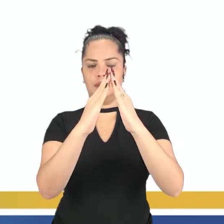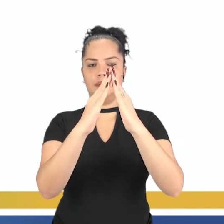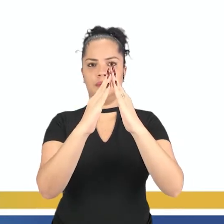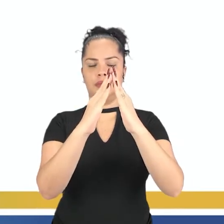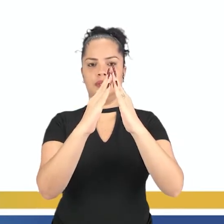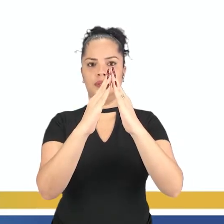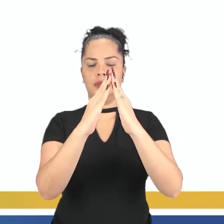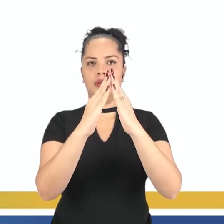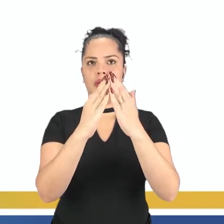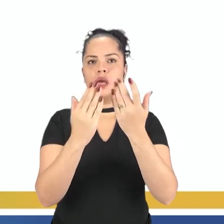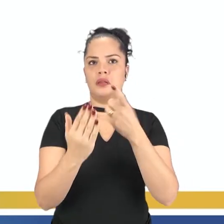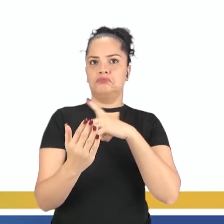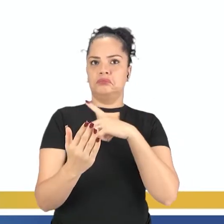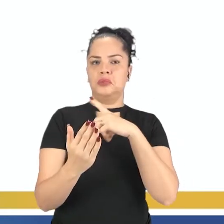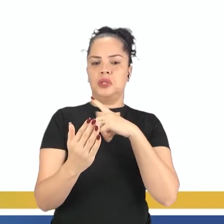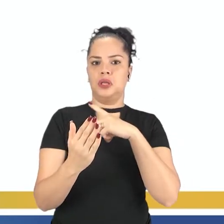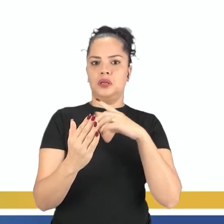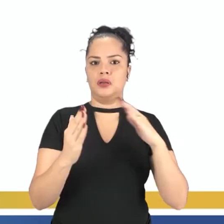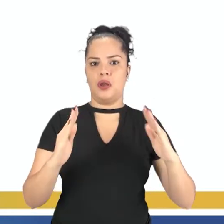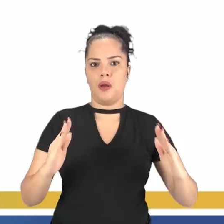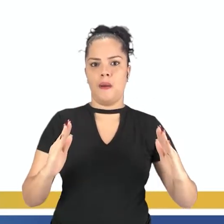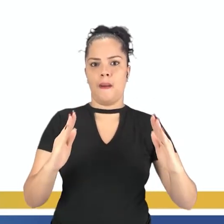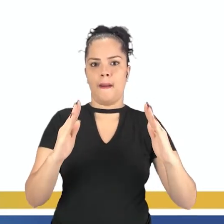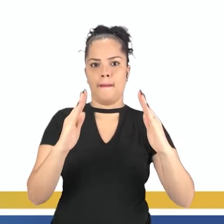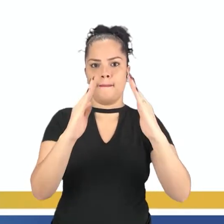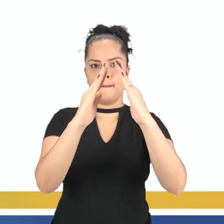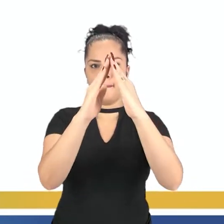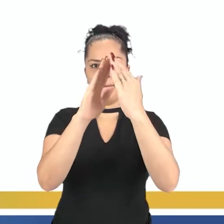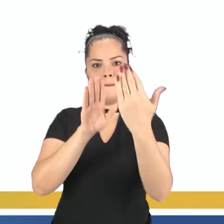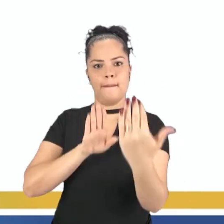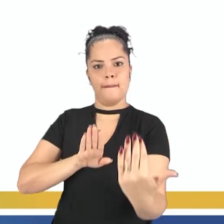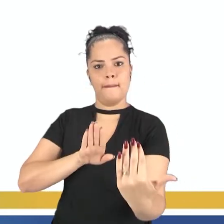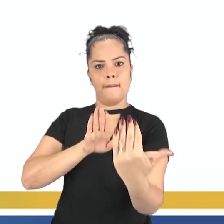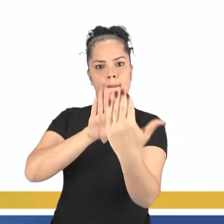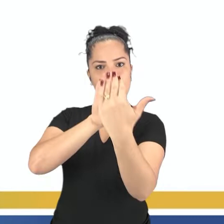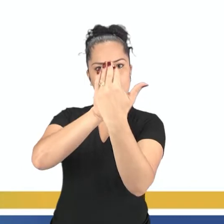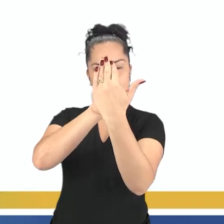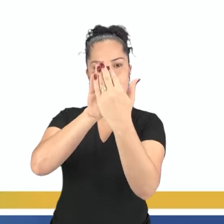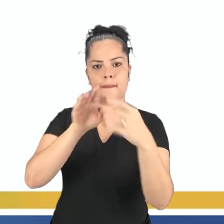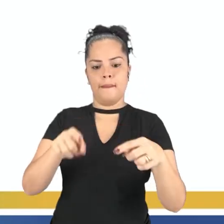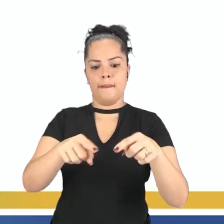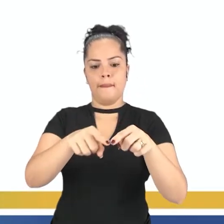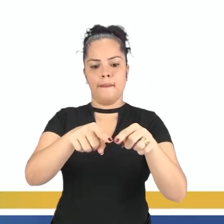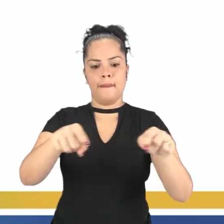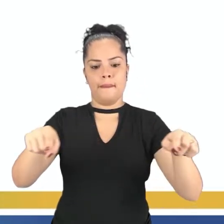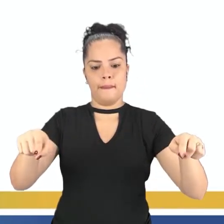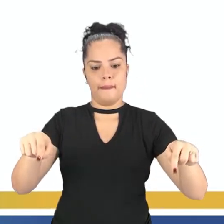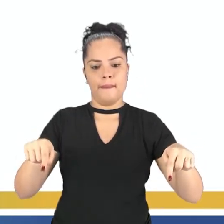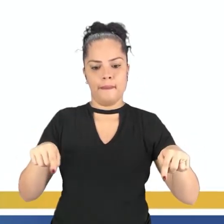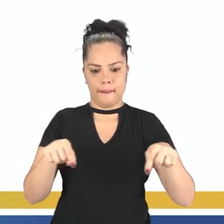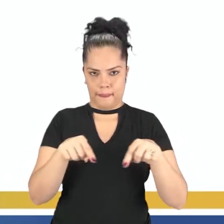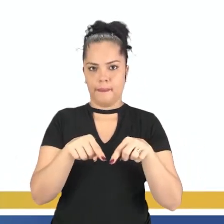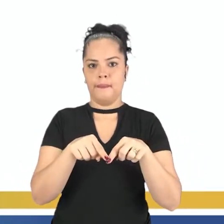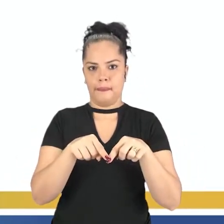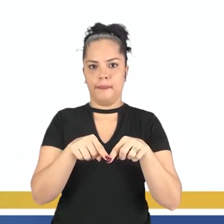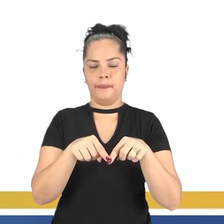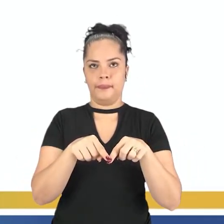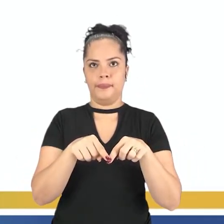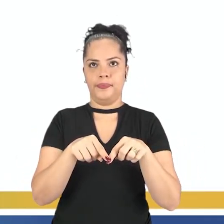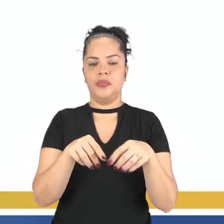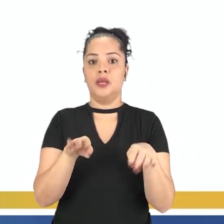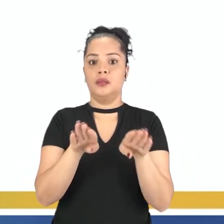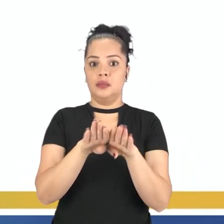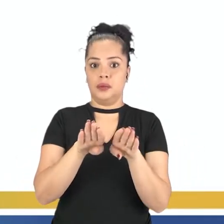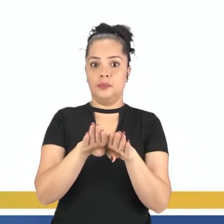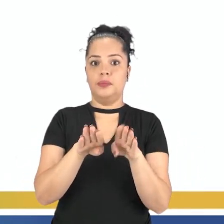Aqui no caso nós temos uma pirâmide quadrangular, porque a base é um quadrado, é um quadrilátero, melhor dizendo, né? Aqui nós